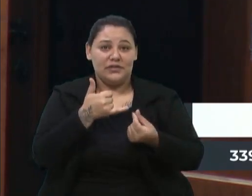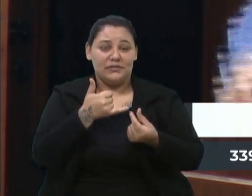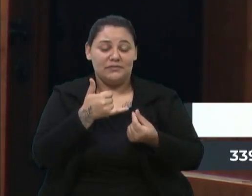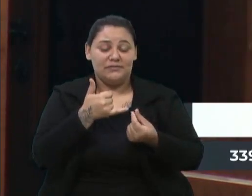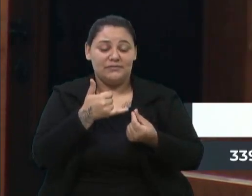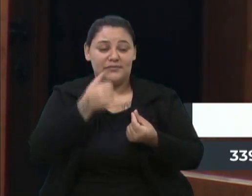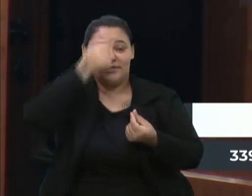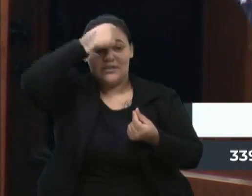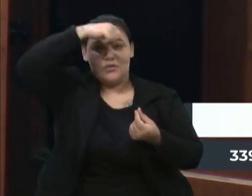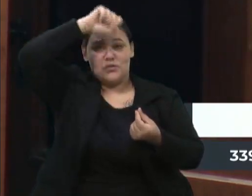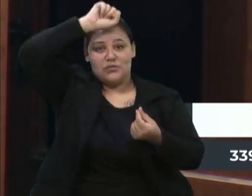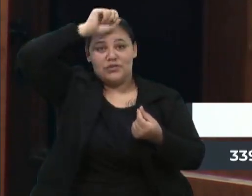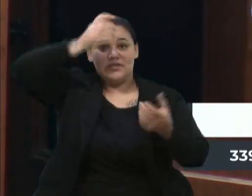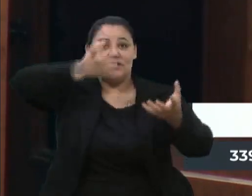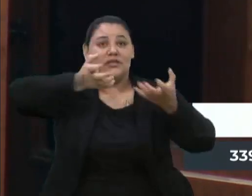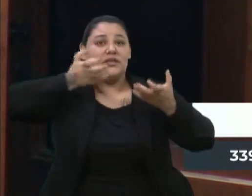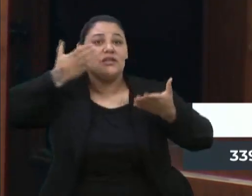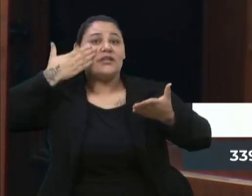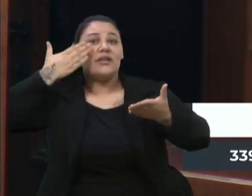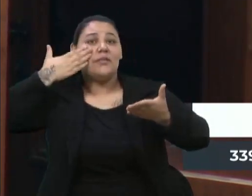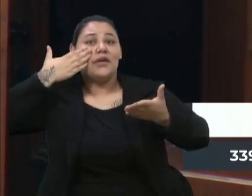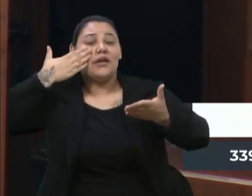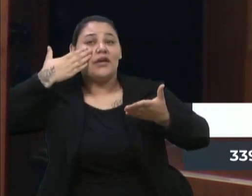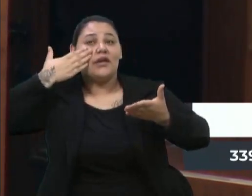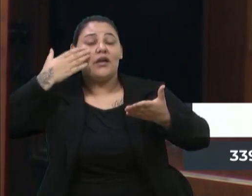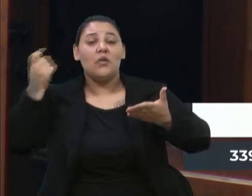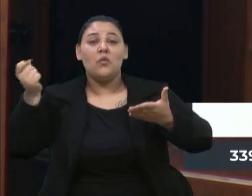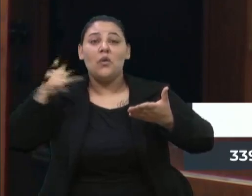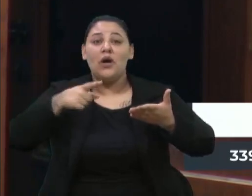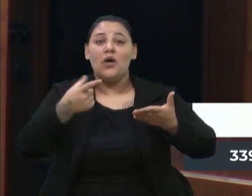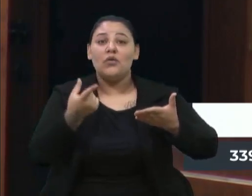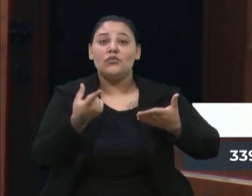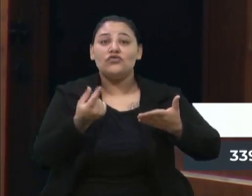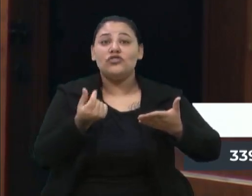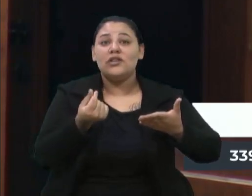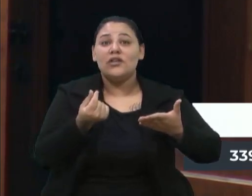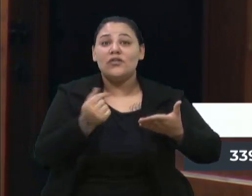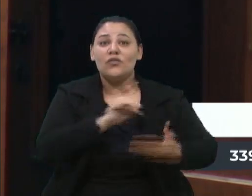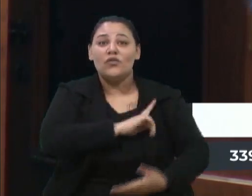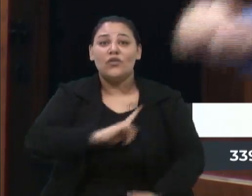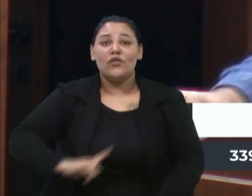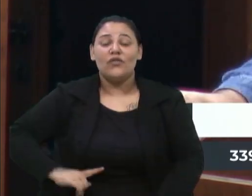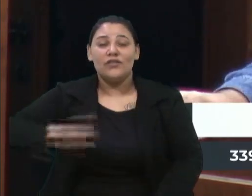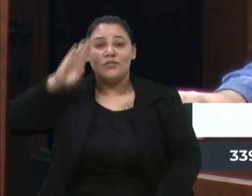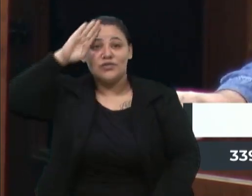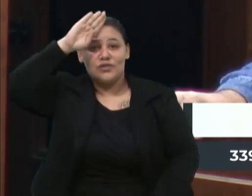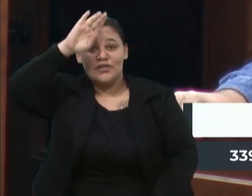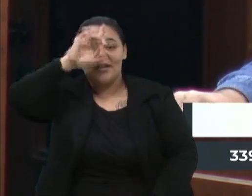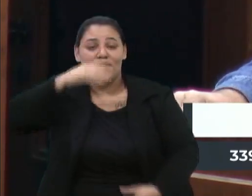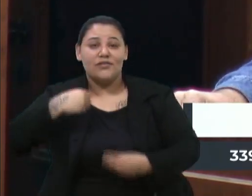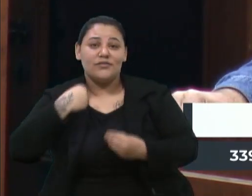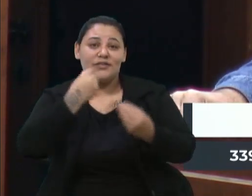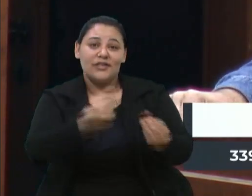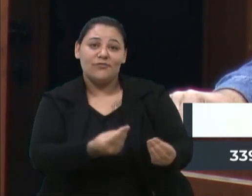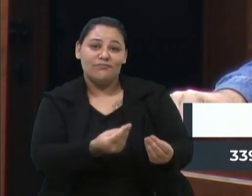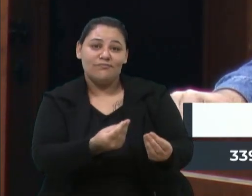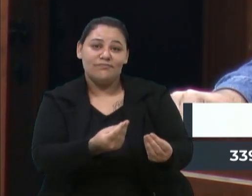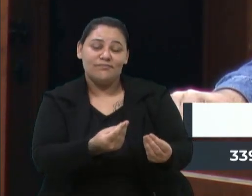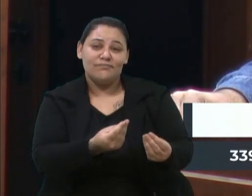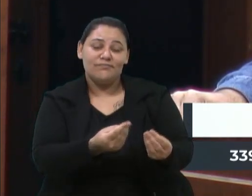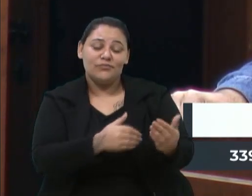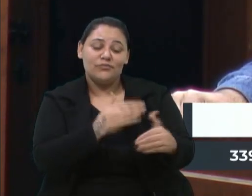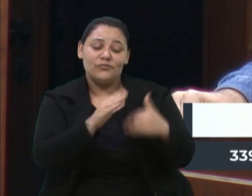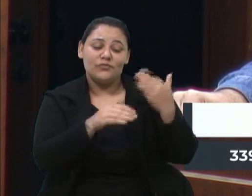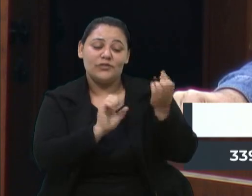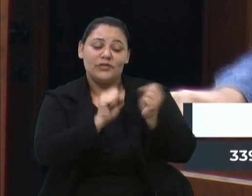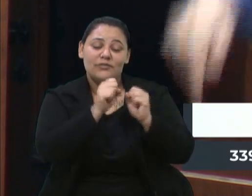saber quanto foi o recurso que o governo bolsonaro deu para o desenvolvimento da indústria do grafeno quanto